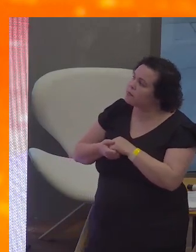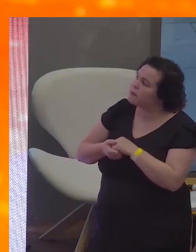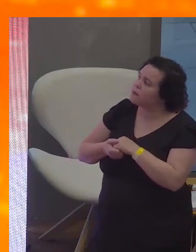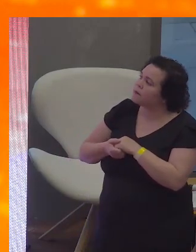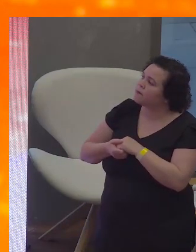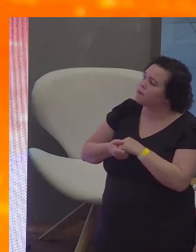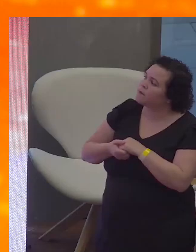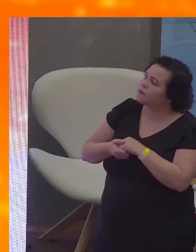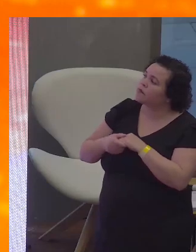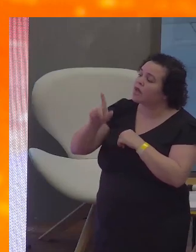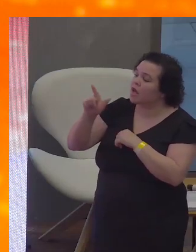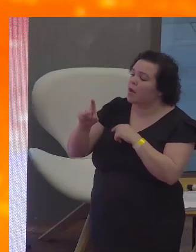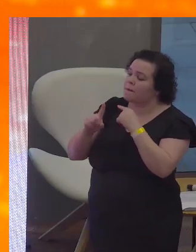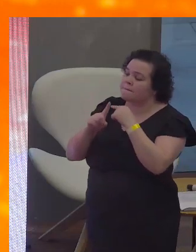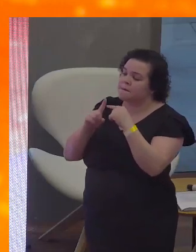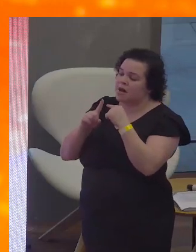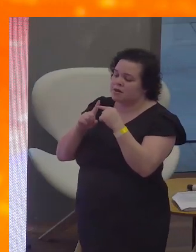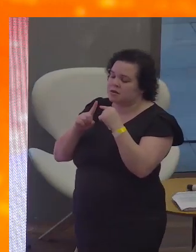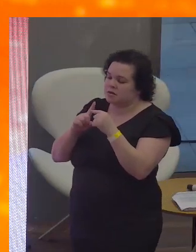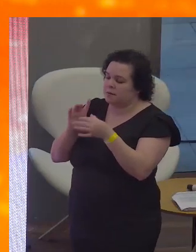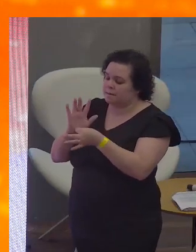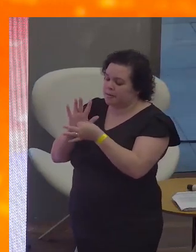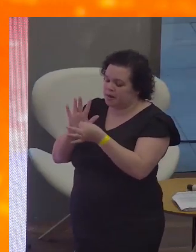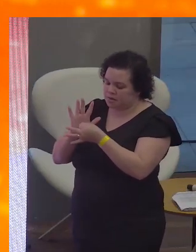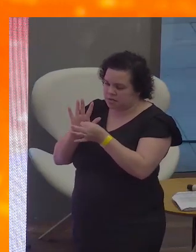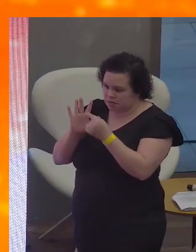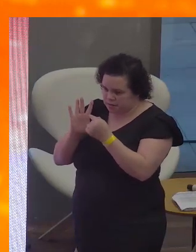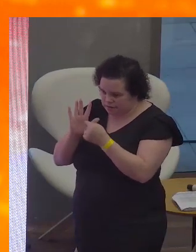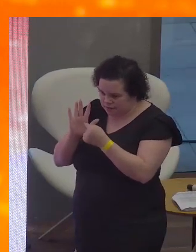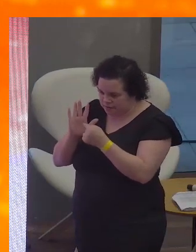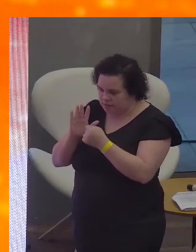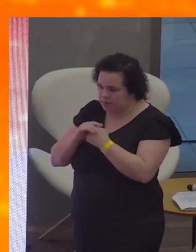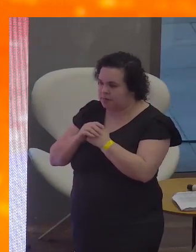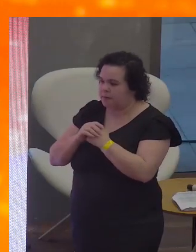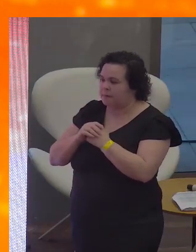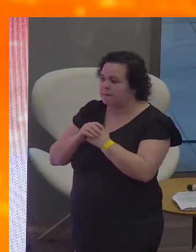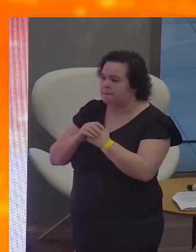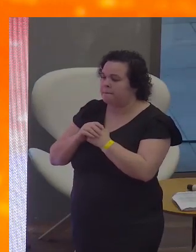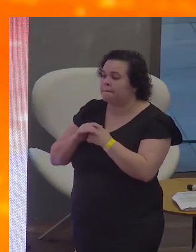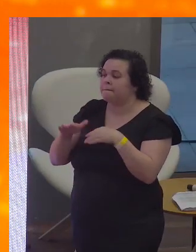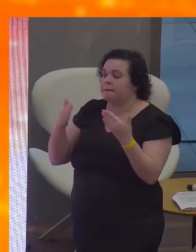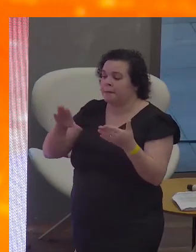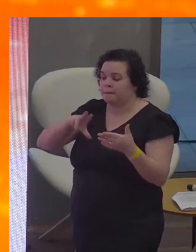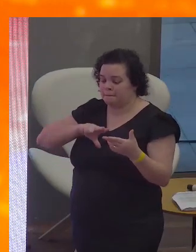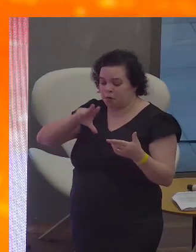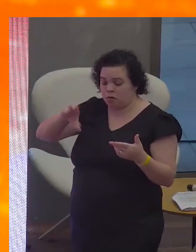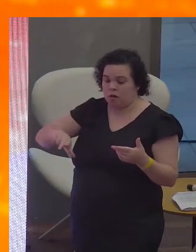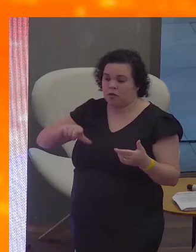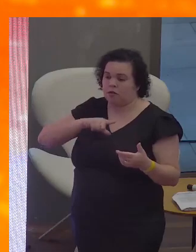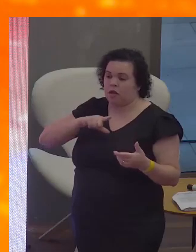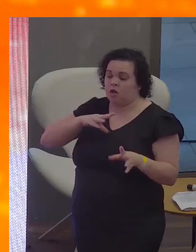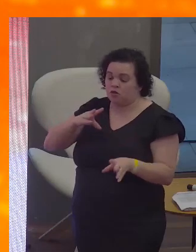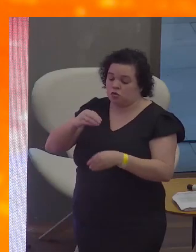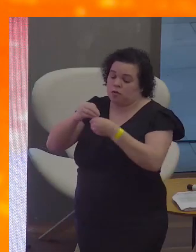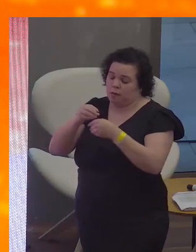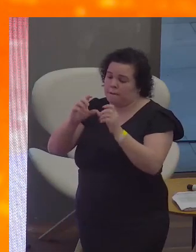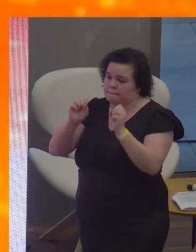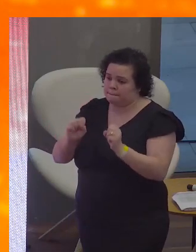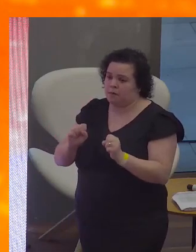Esse é o parecer, tá, que eles têm. Então, em Portugal, o que a gente tem é isso. Os suplementos podem